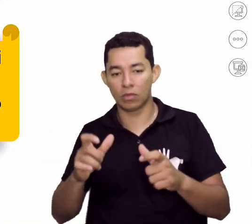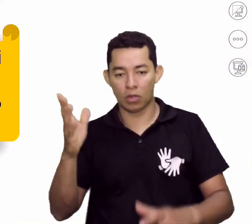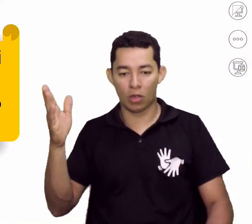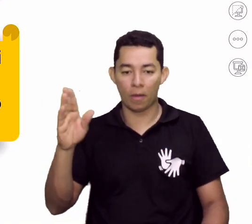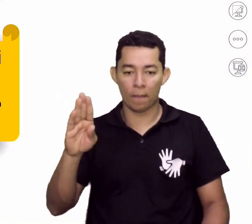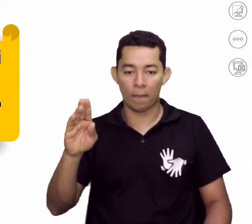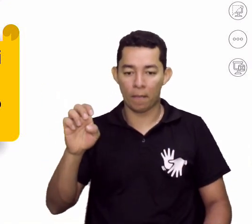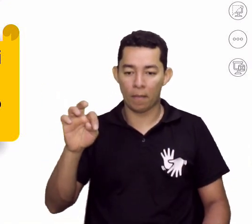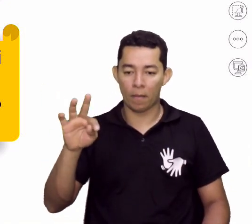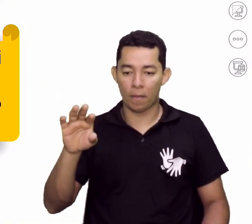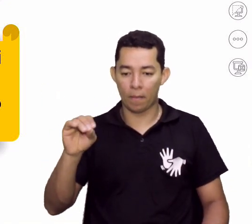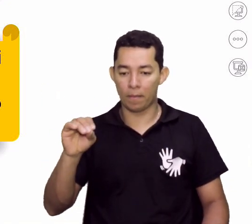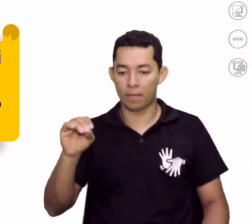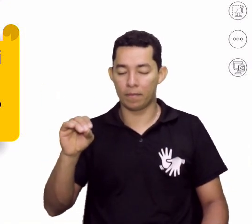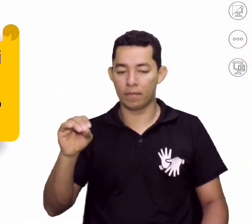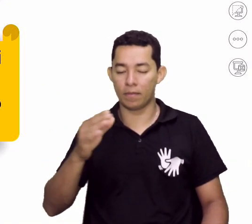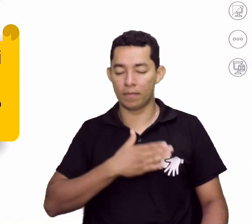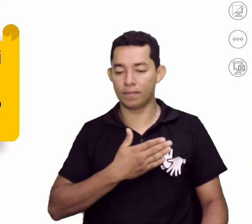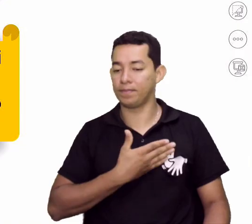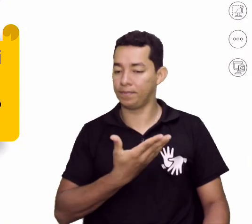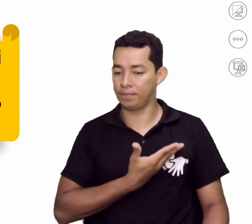o Humberto, meu amigo.